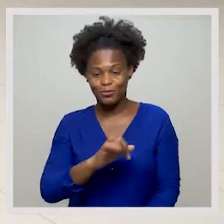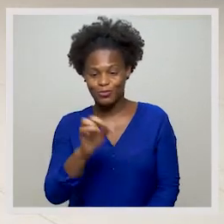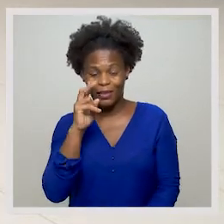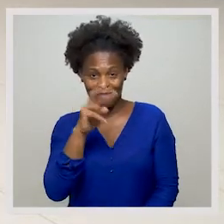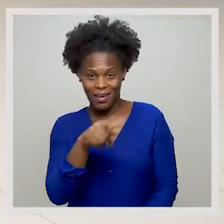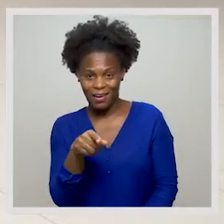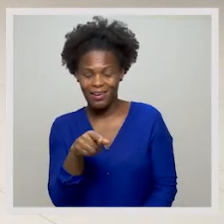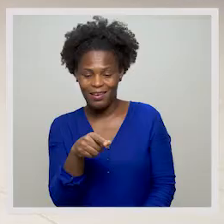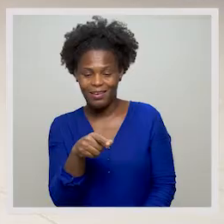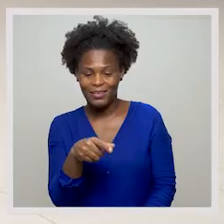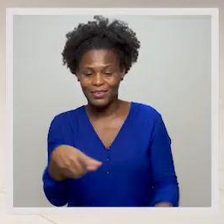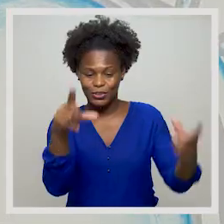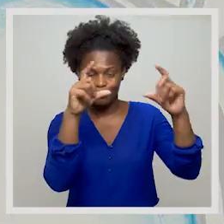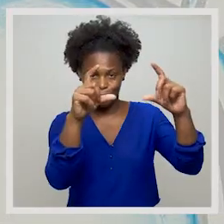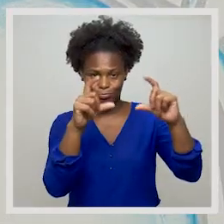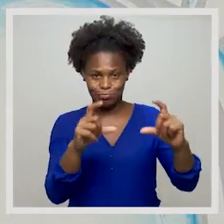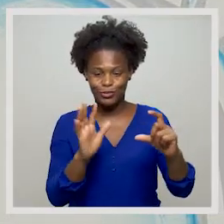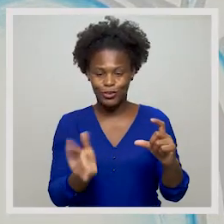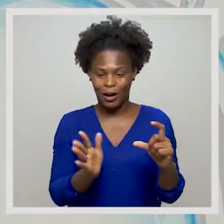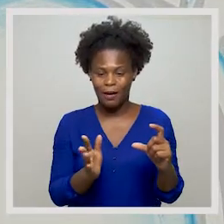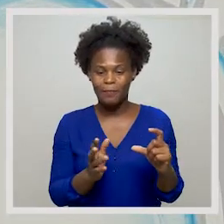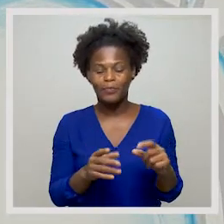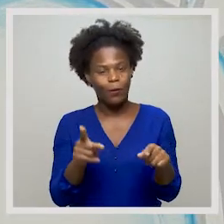Estão a ver? As classes